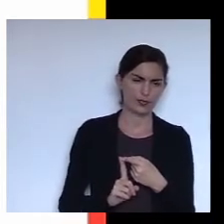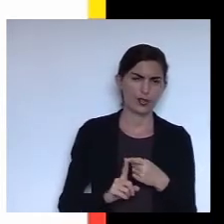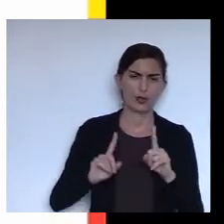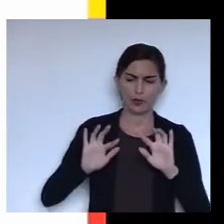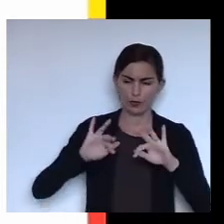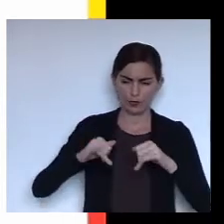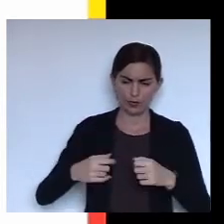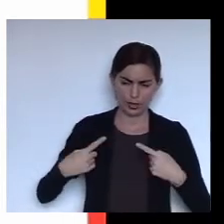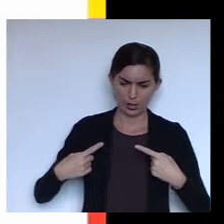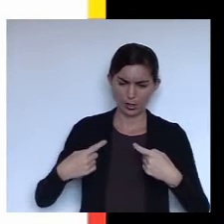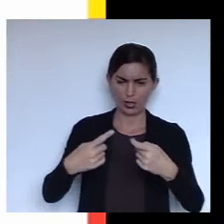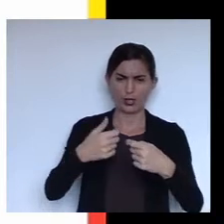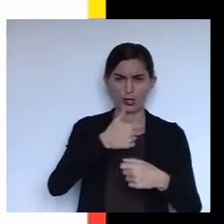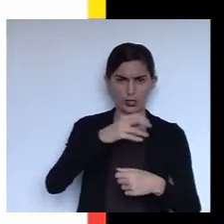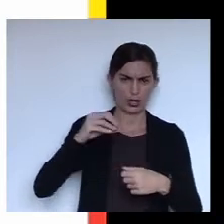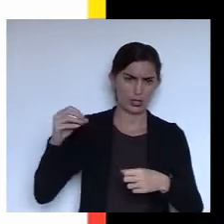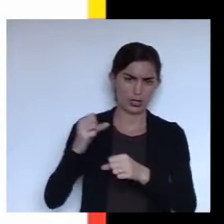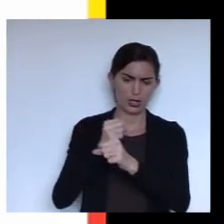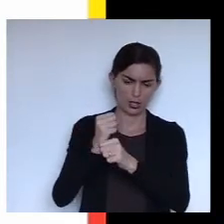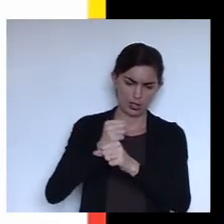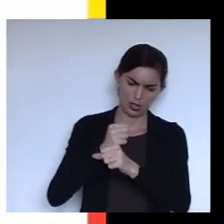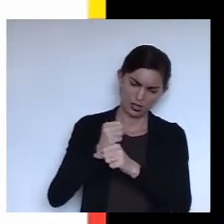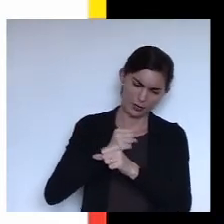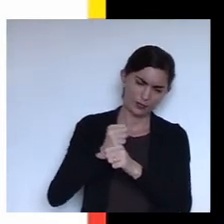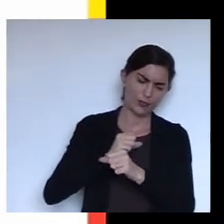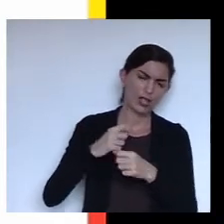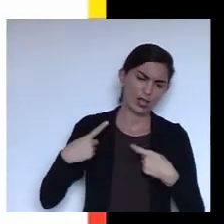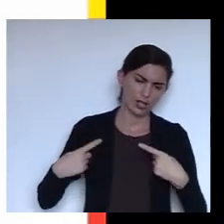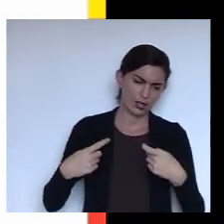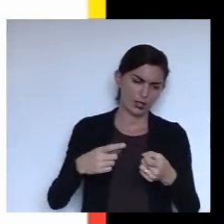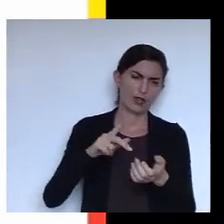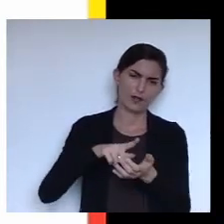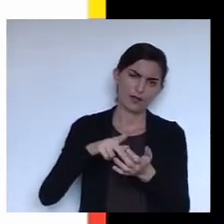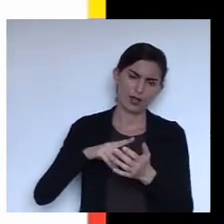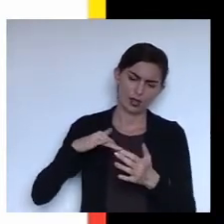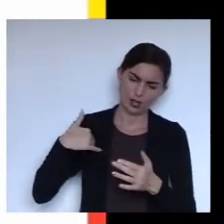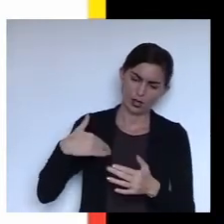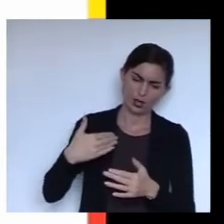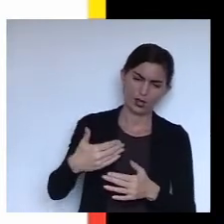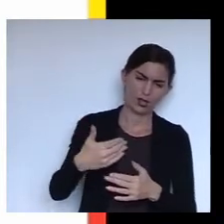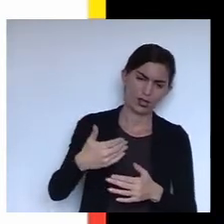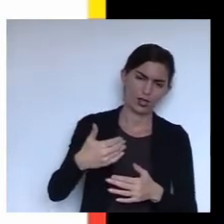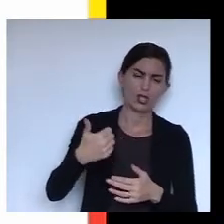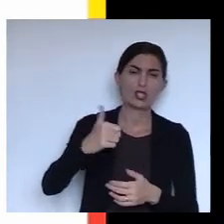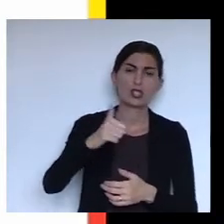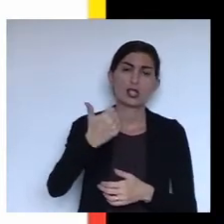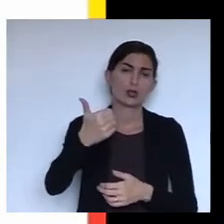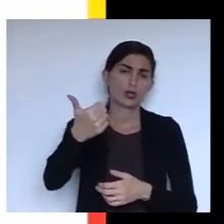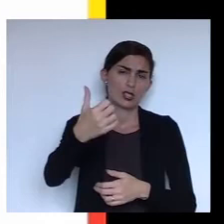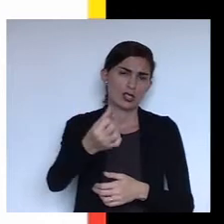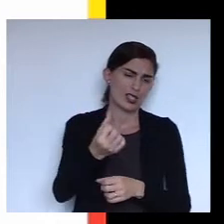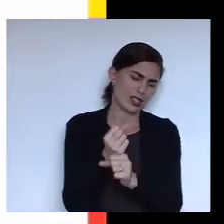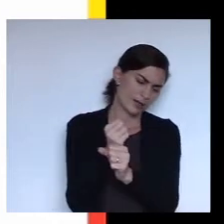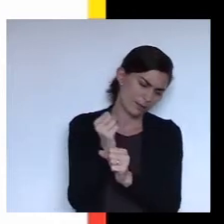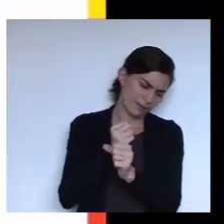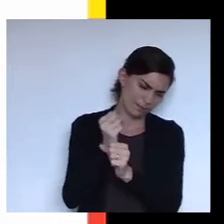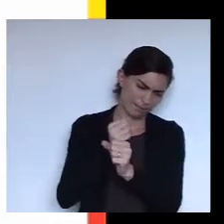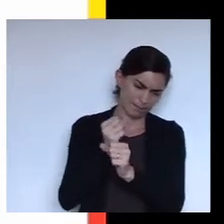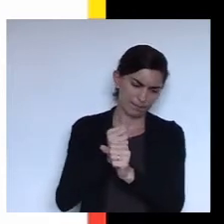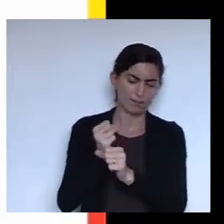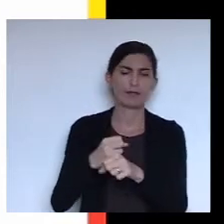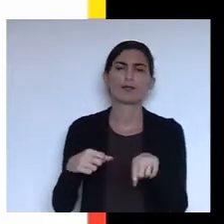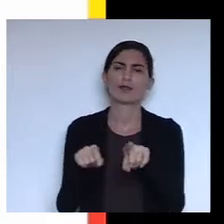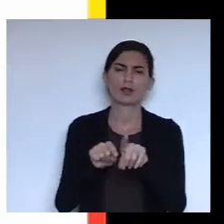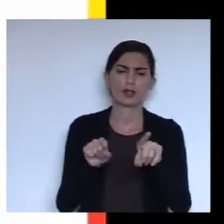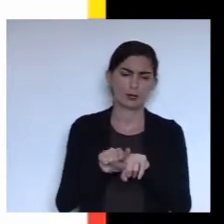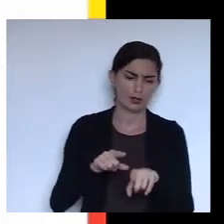da Guerra dos 100 Anos. Uma guerra que, na verdade, se estendeu por 116 anos. Nós